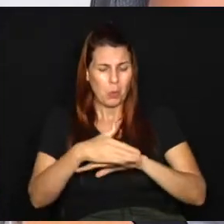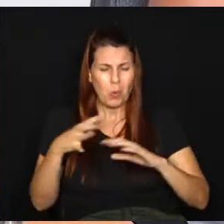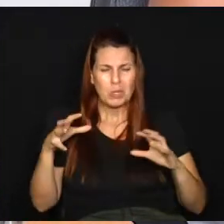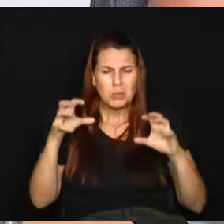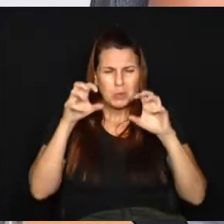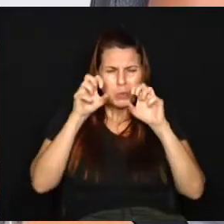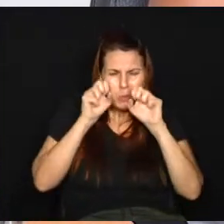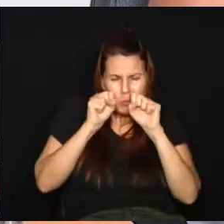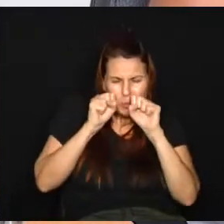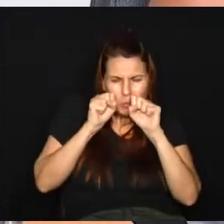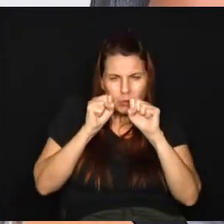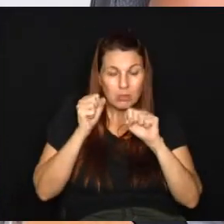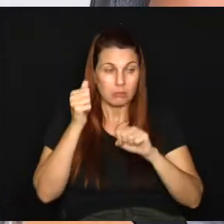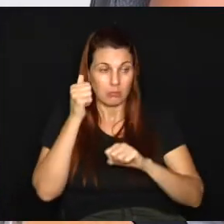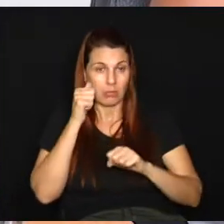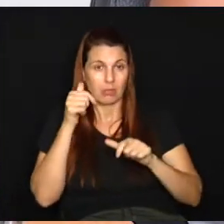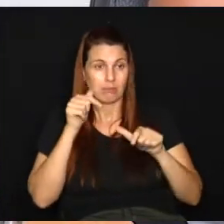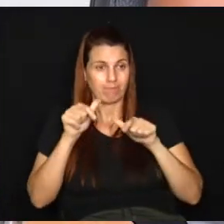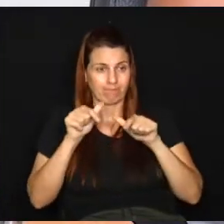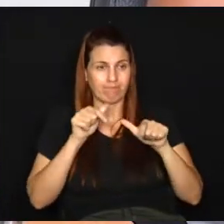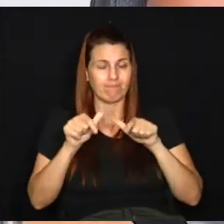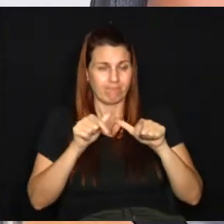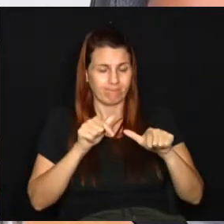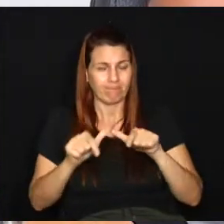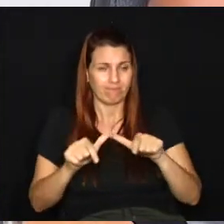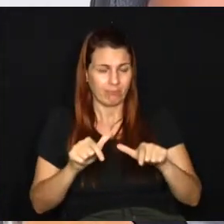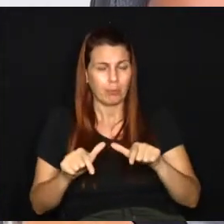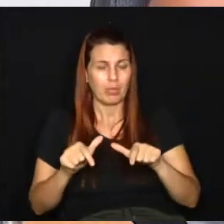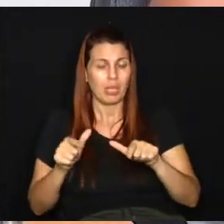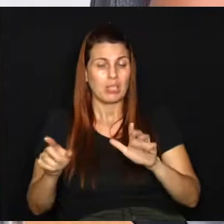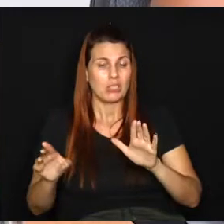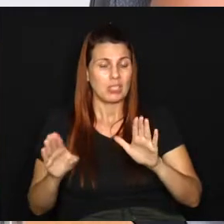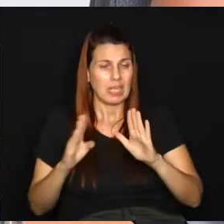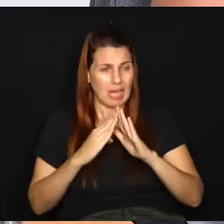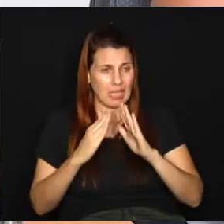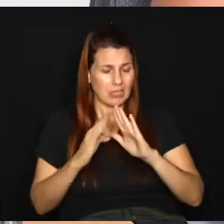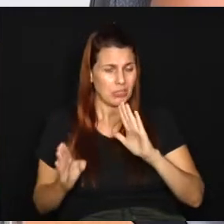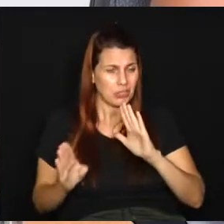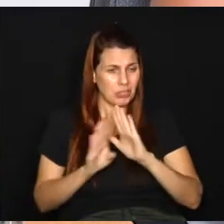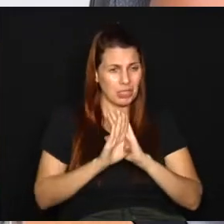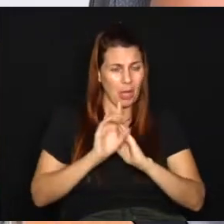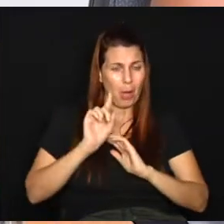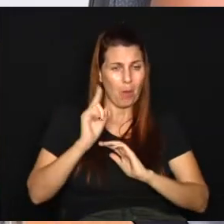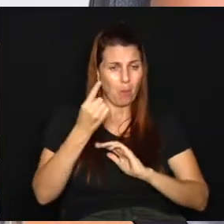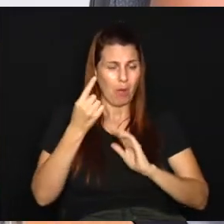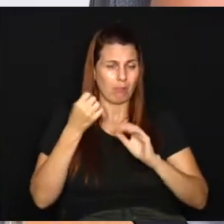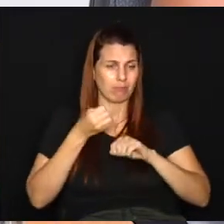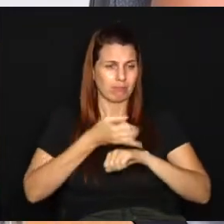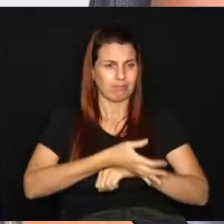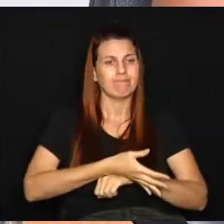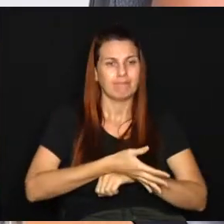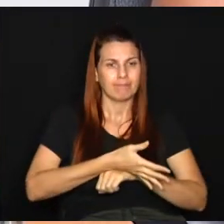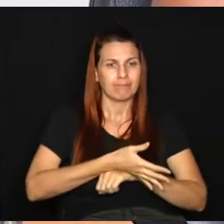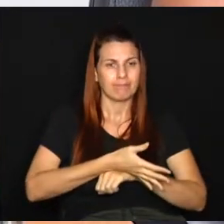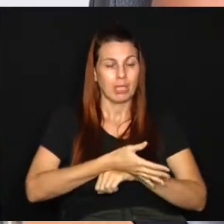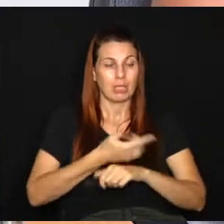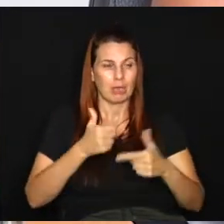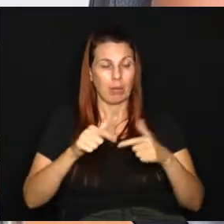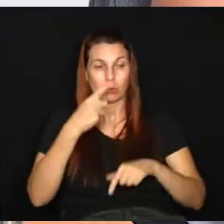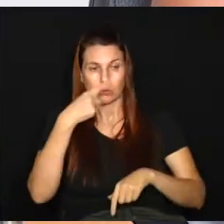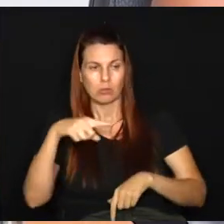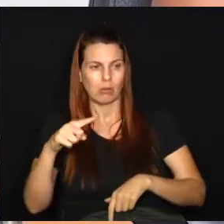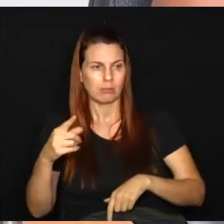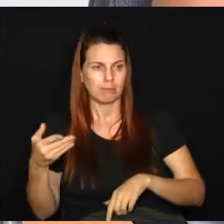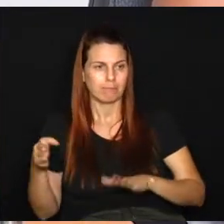as mulheres trabalham, chegam 1h da manhã, as mulheres que trabalham no shopping chegam 1h. E nem todo dia a